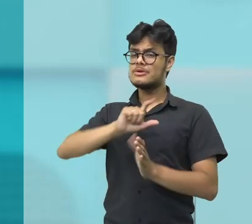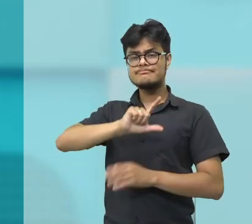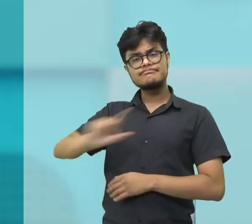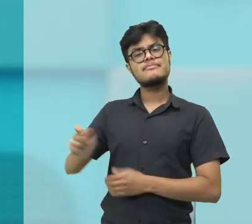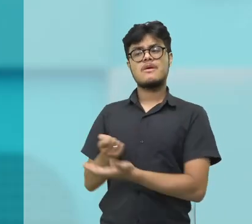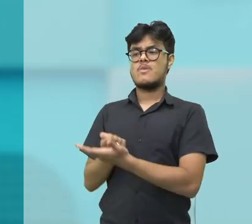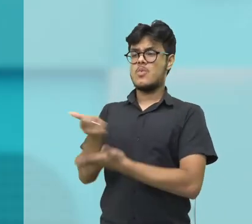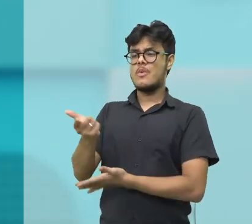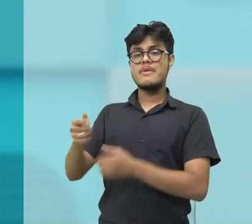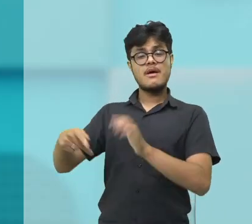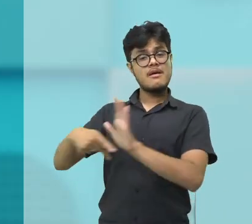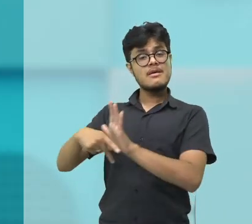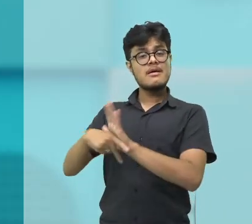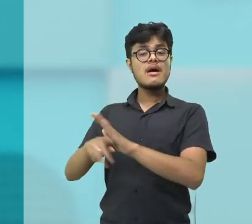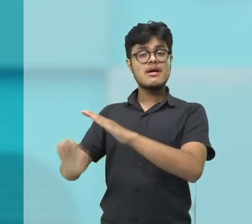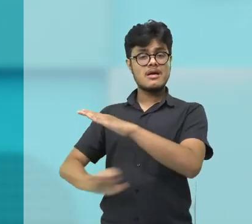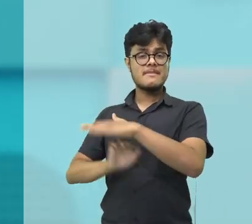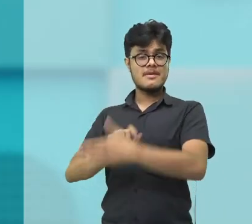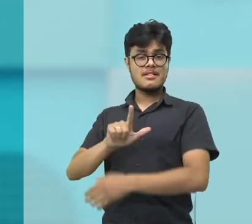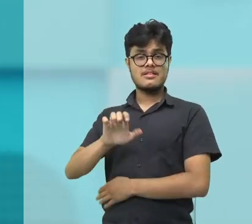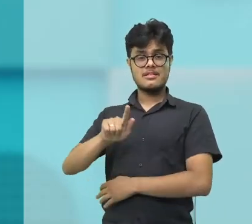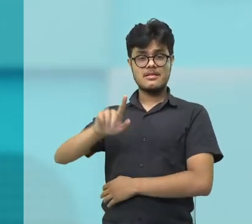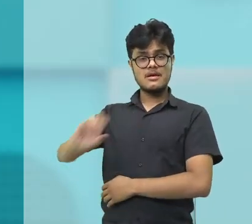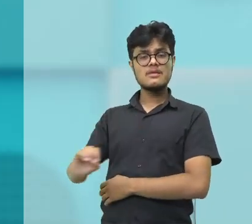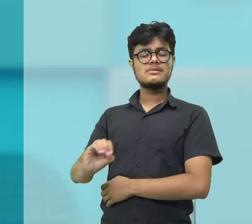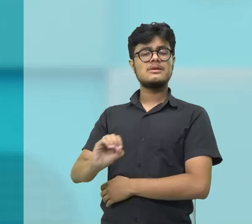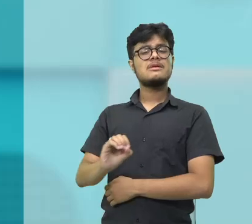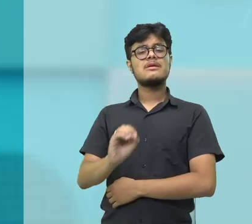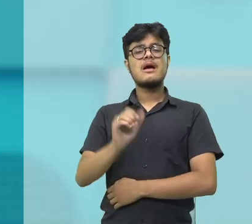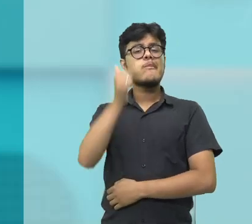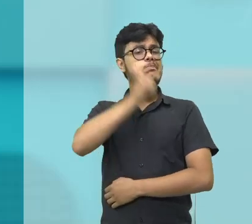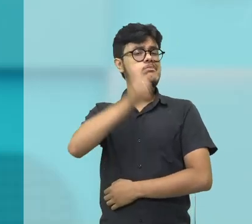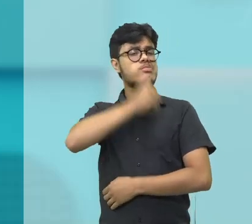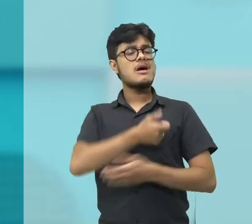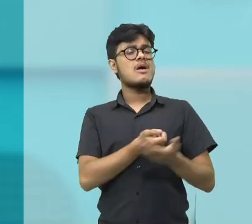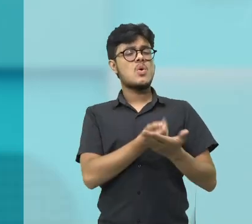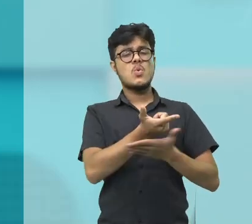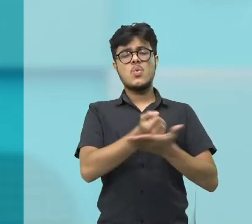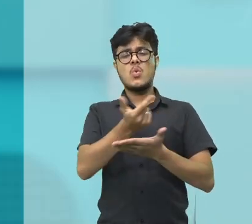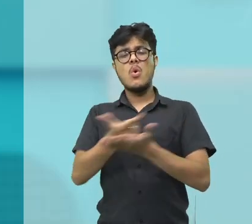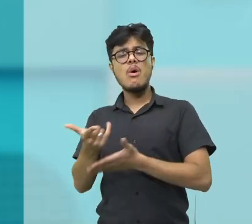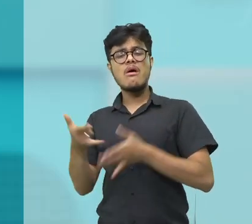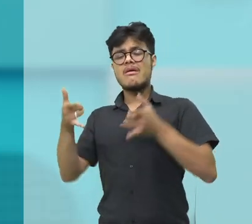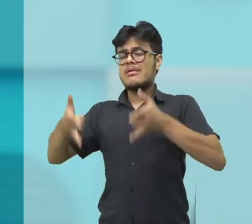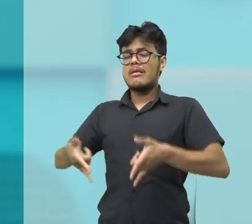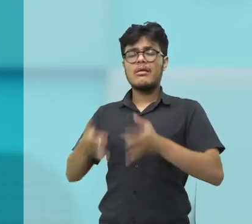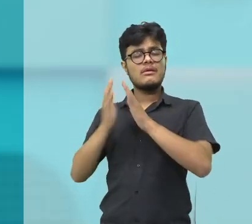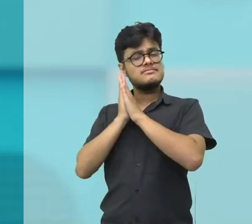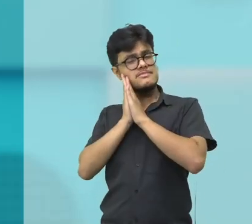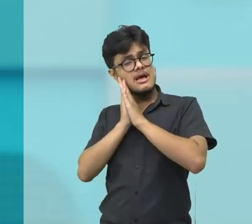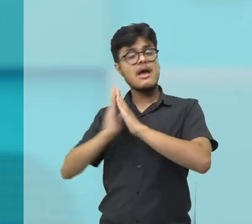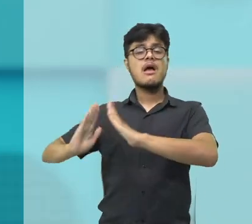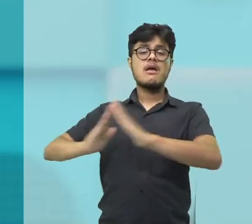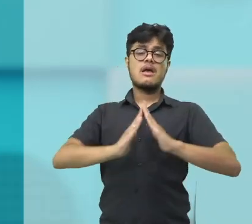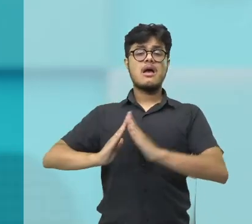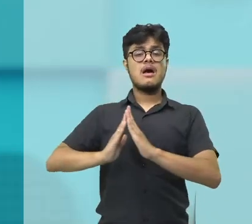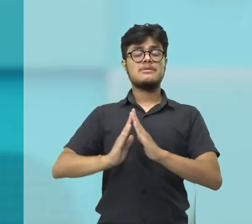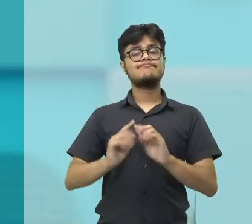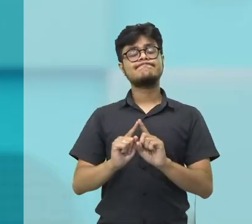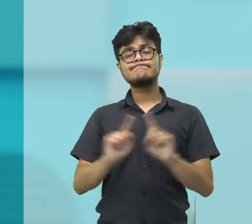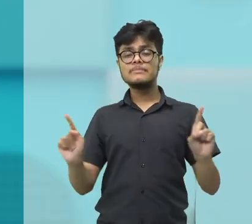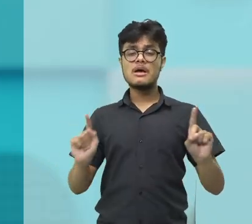brinquedos, principalmente na Lego, ela via que as meninas sempre estavam fazendo compras, deitada na casinha. E a gente sabe